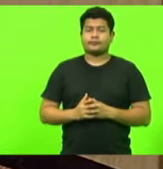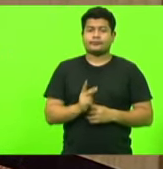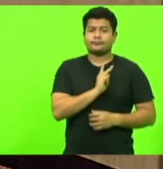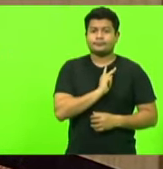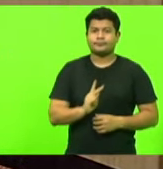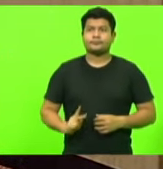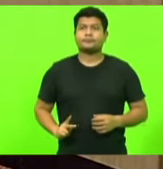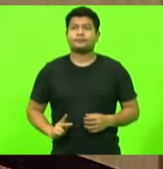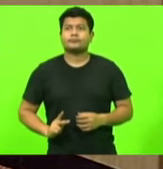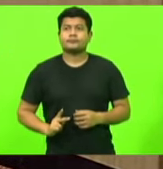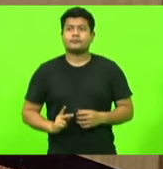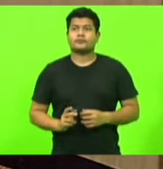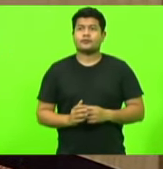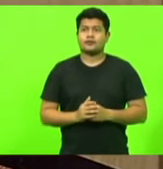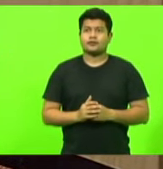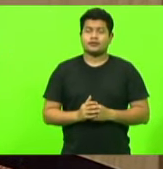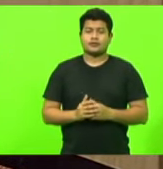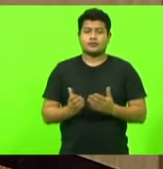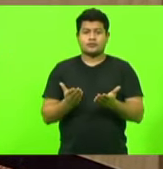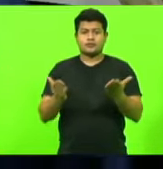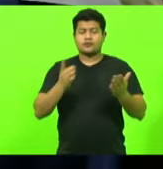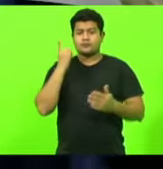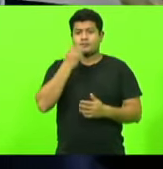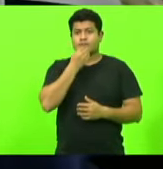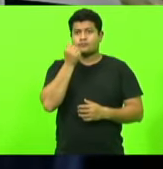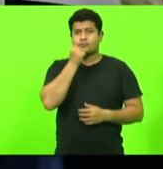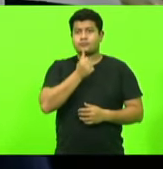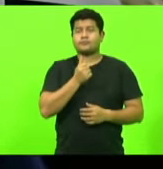presidente, senhoras e senhores parlamentares,